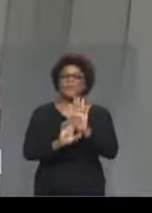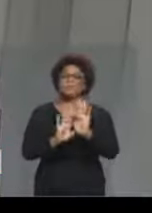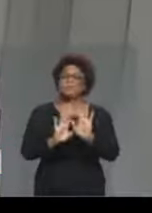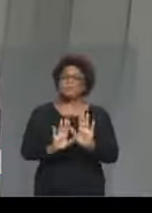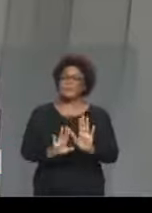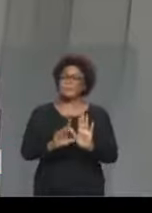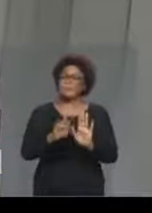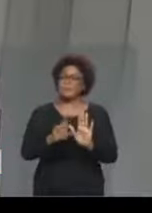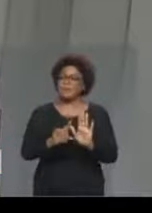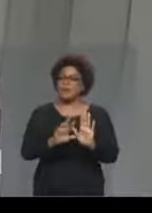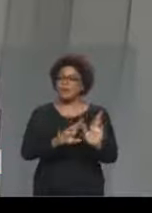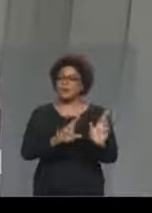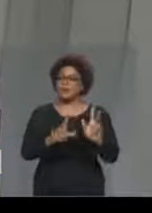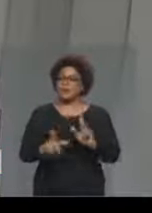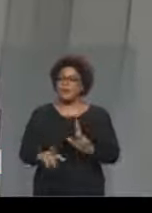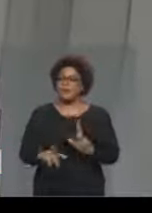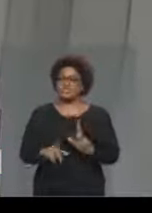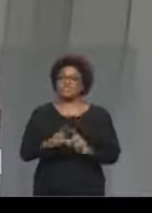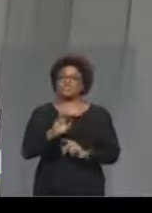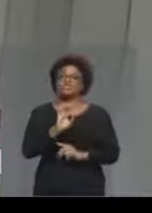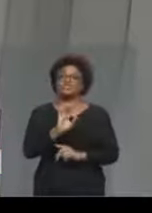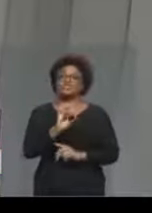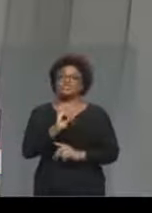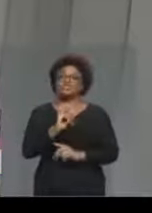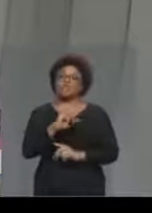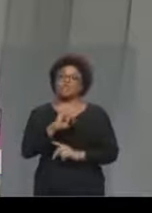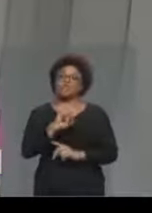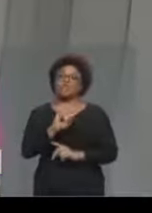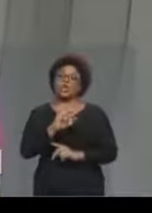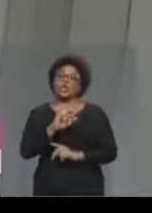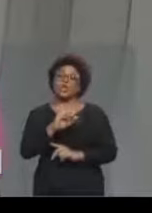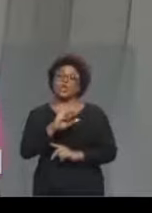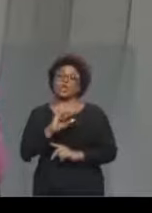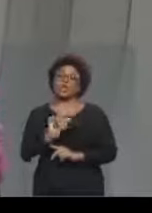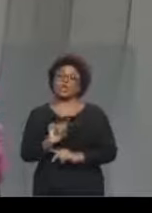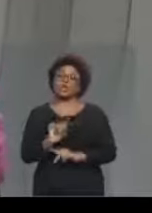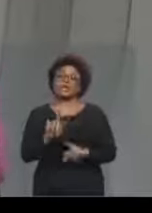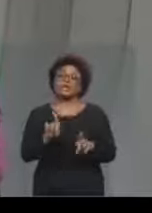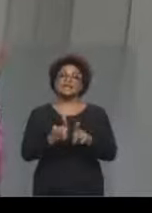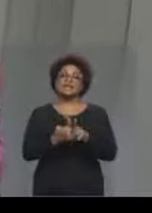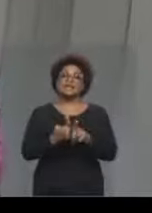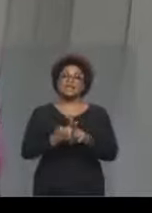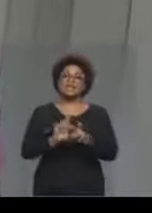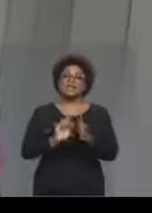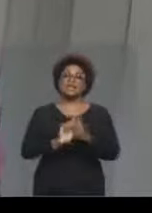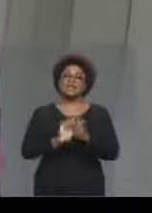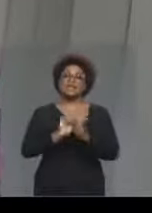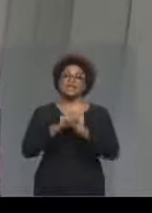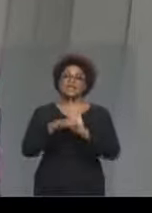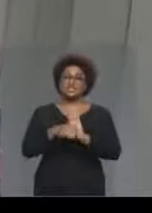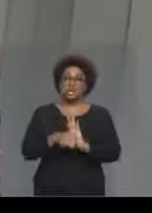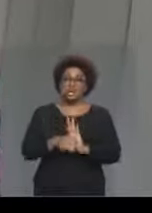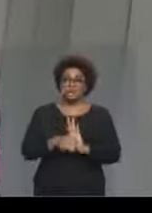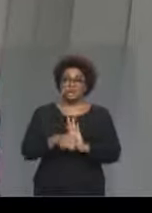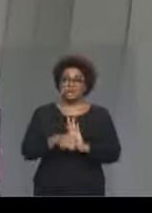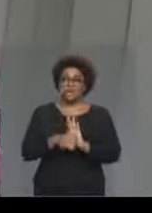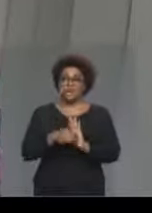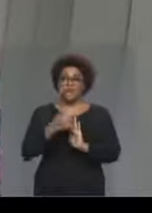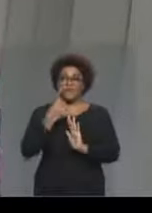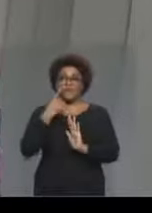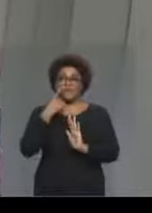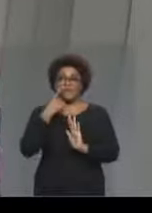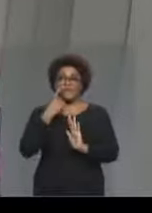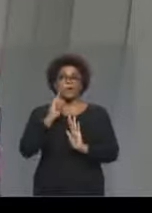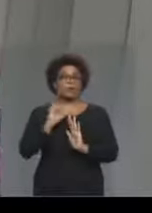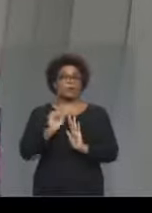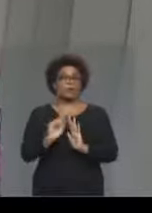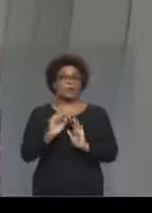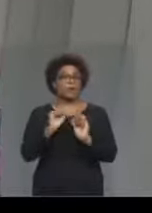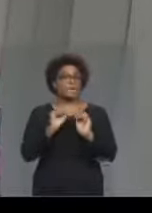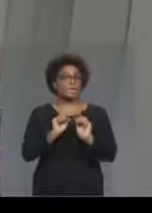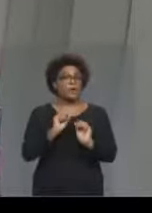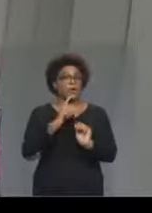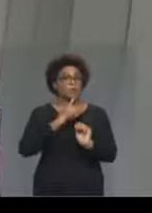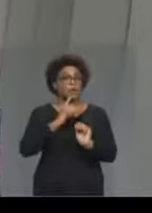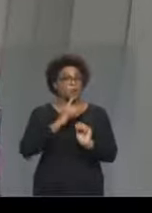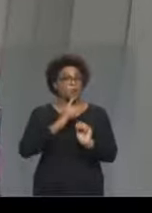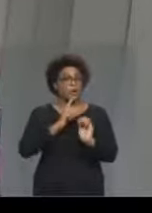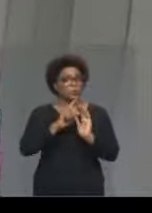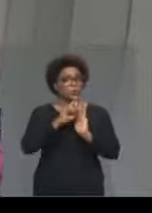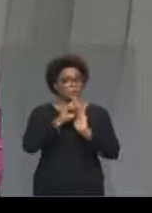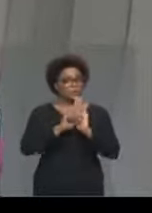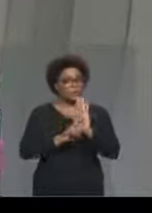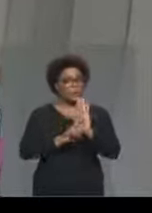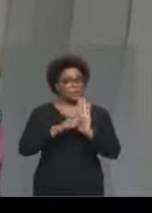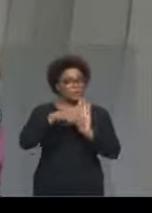o que são gêneros textuais. A tipologia, nós vimos que ela pode ser um texto narrativo,